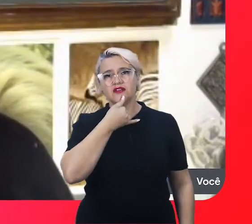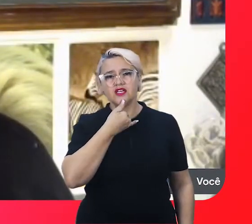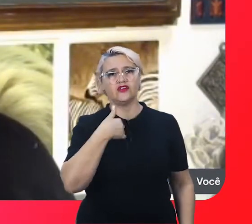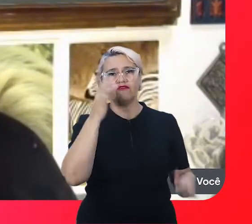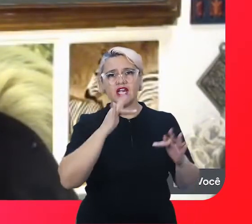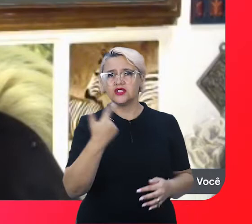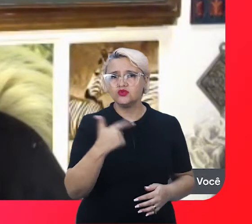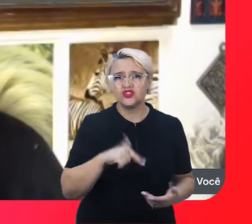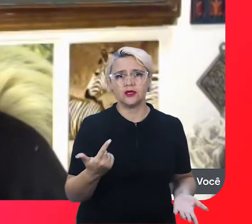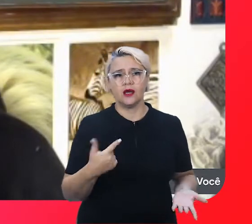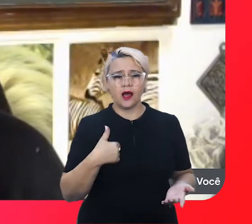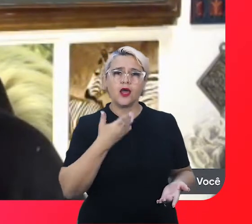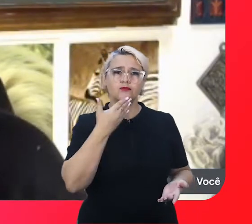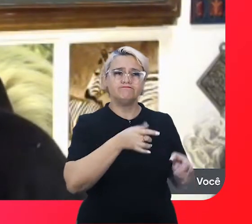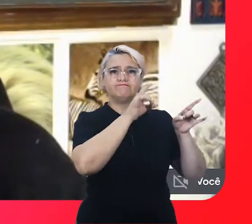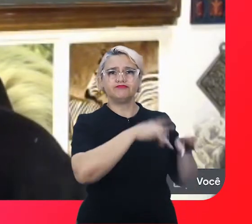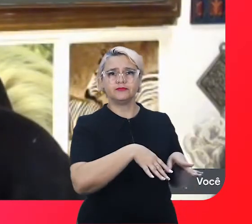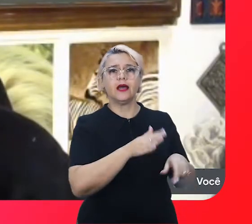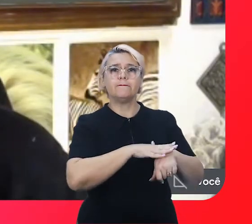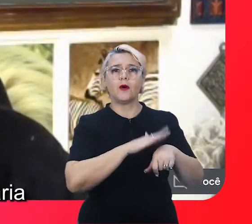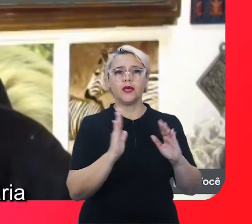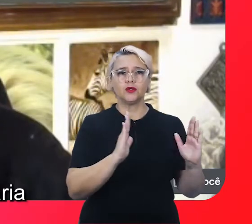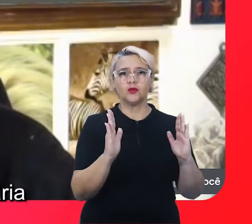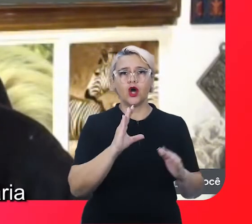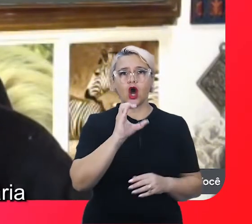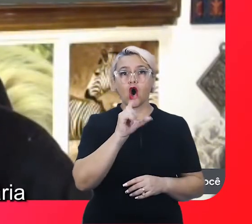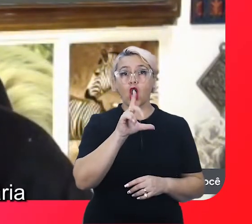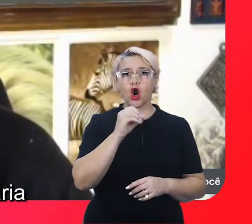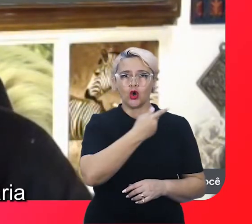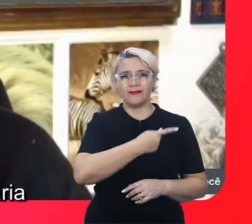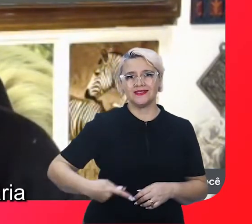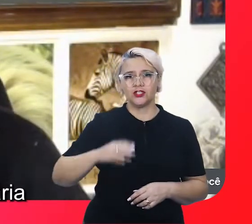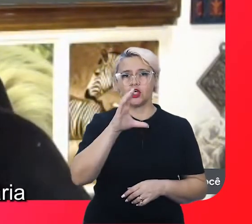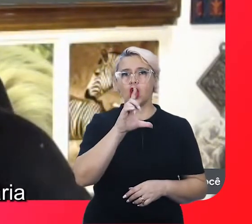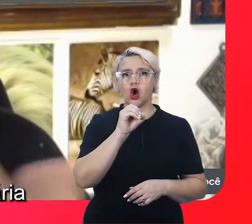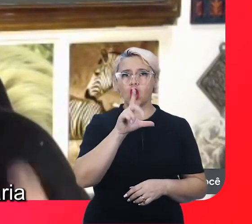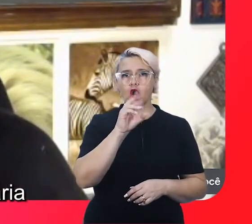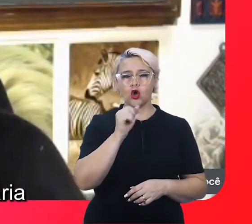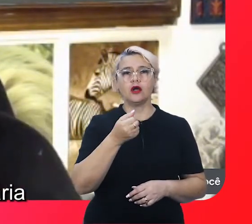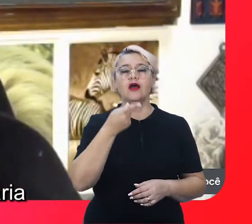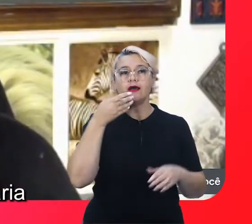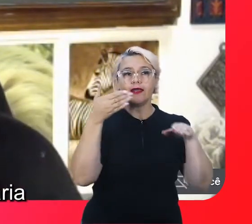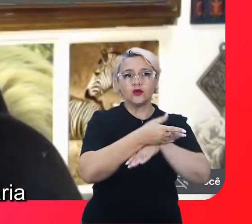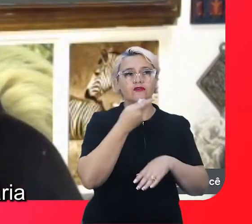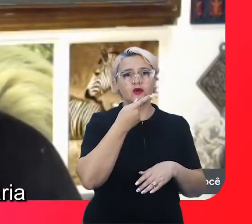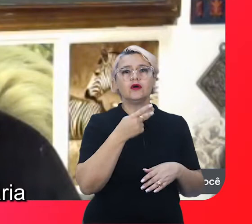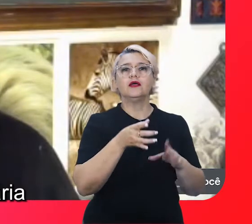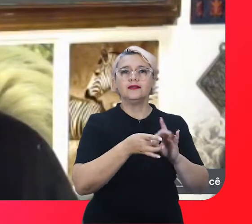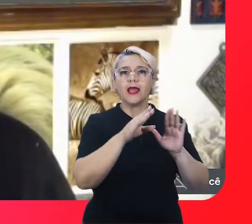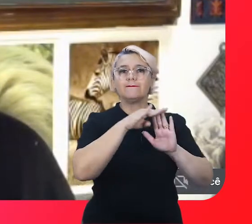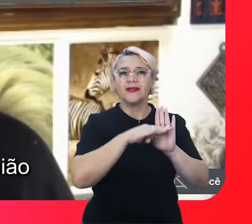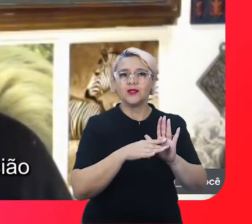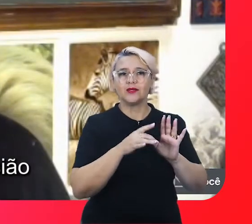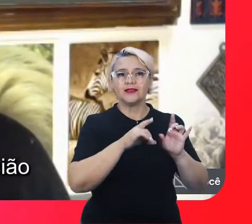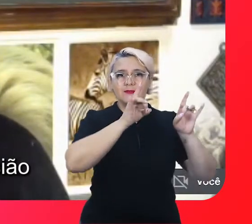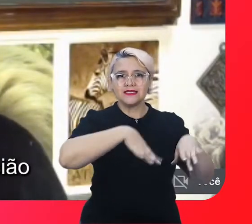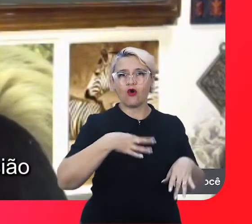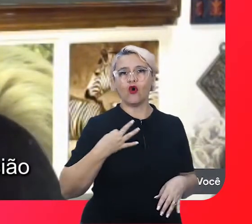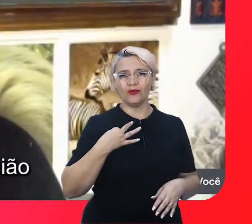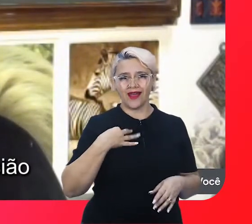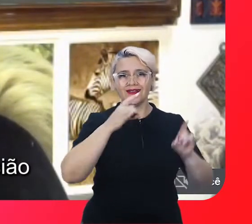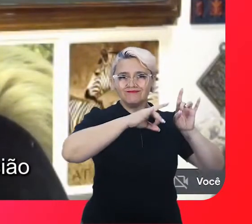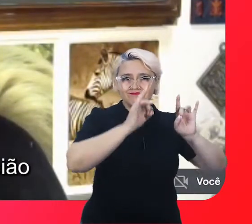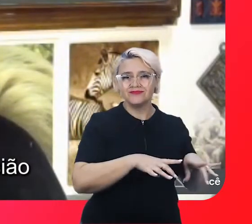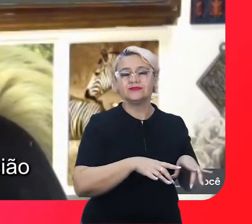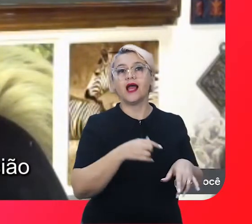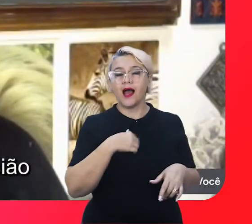do BNDES justamente na era do Collor. O Collor entrou e ele ofereceu aquela demissão voluntária e, por